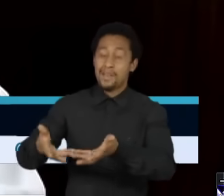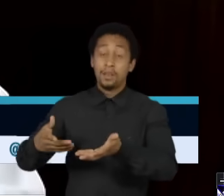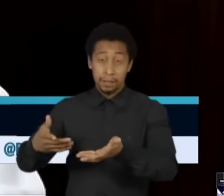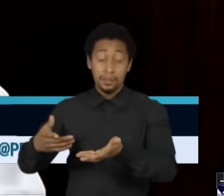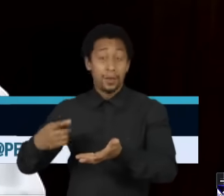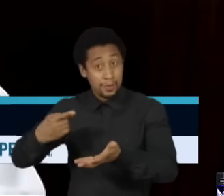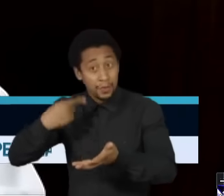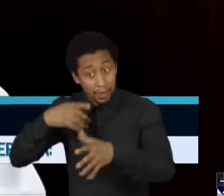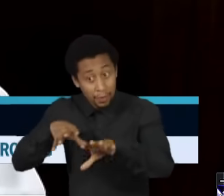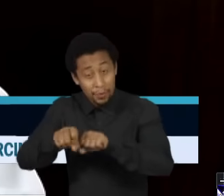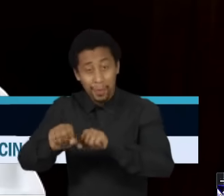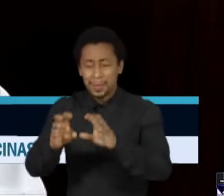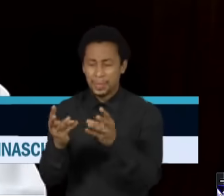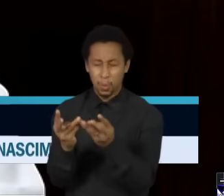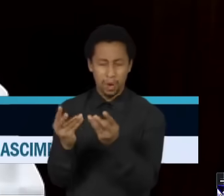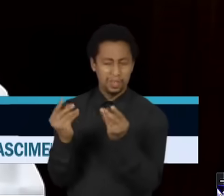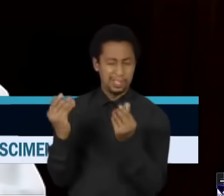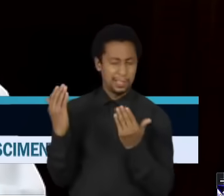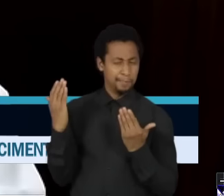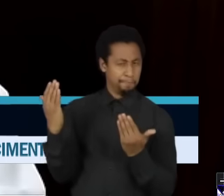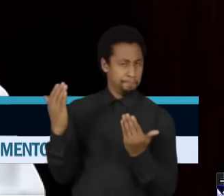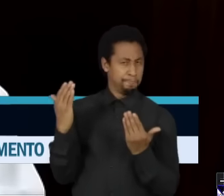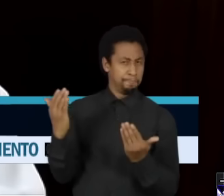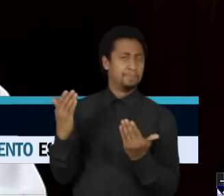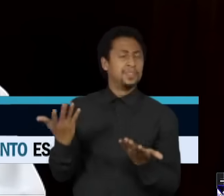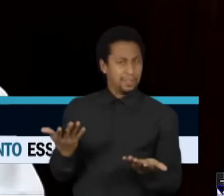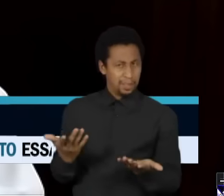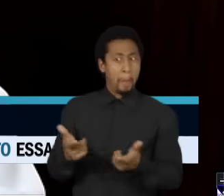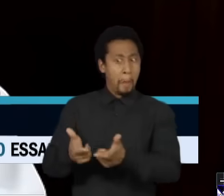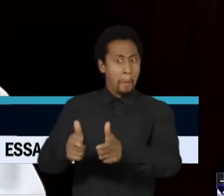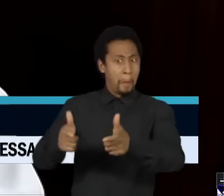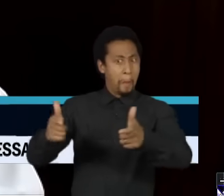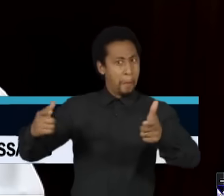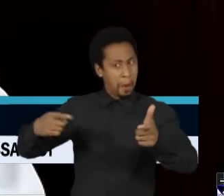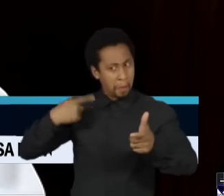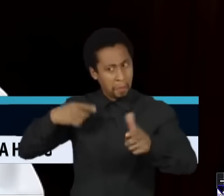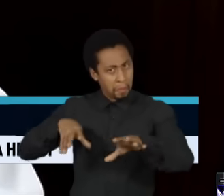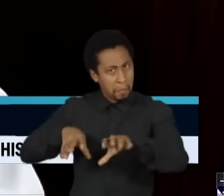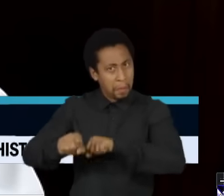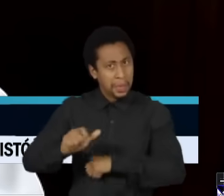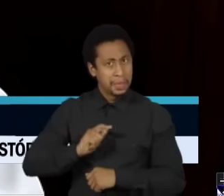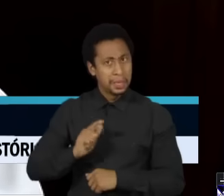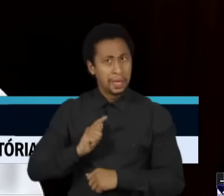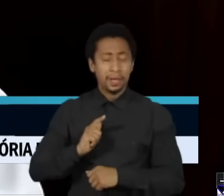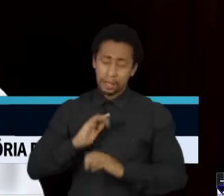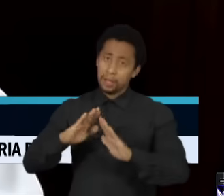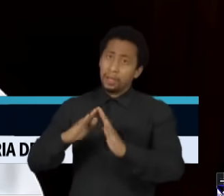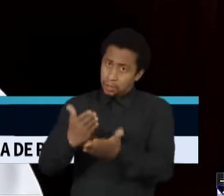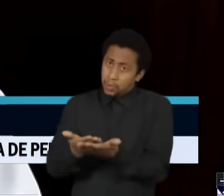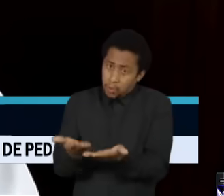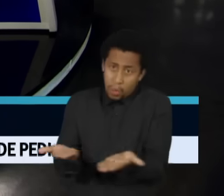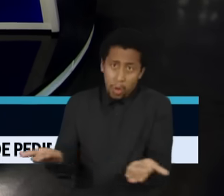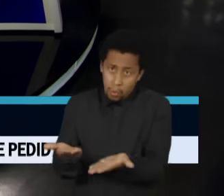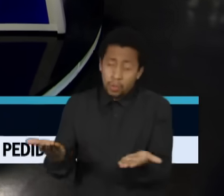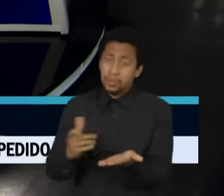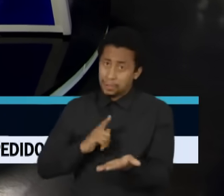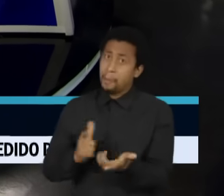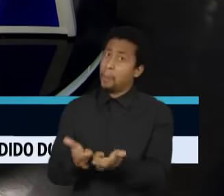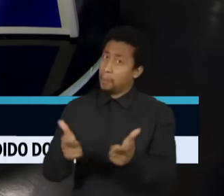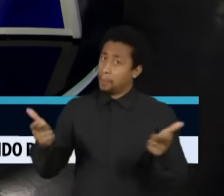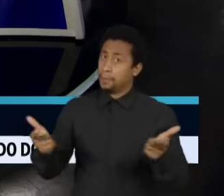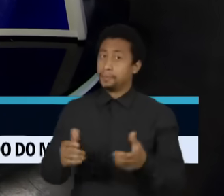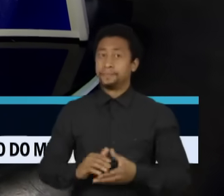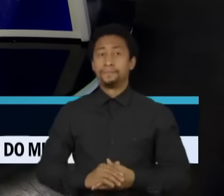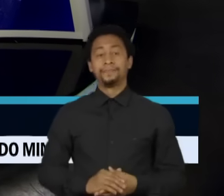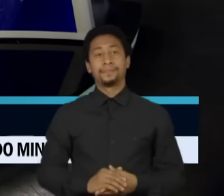qualidade muito duvidosa num número muito significativo de escolas de direito existentes hoje. Bom,